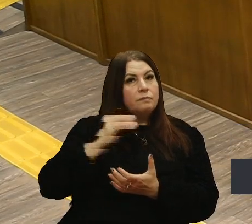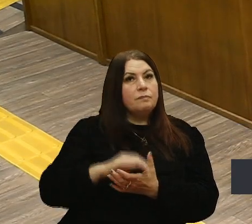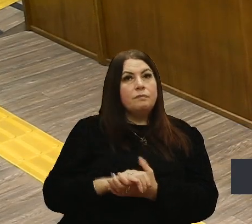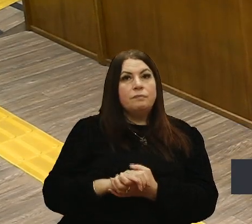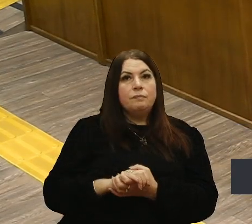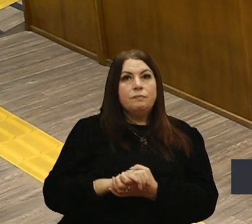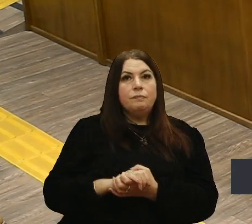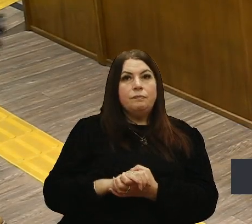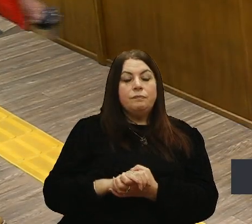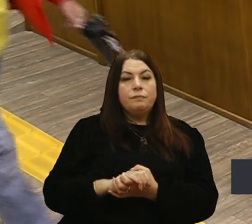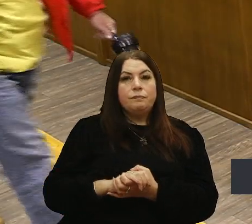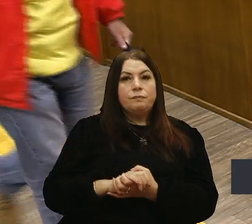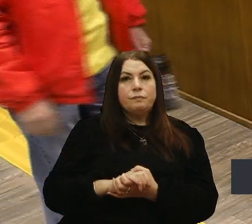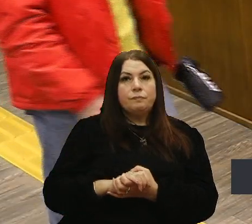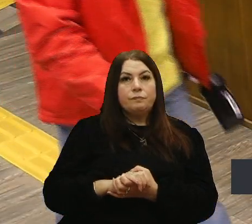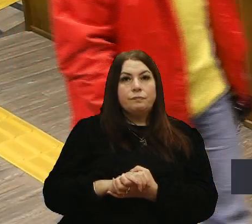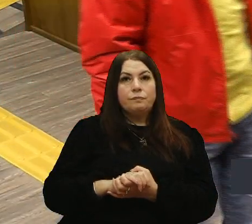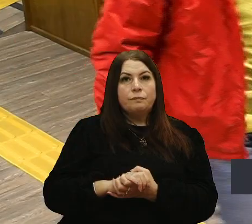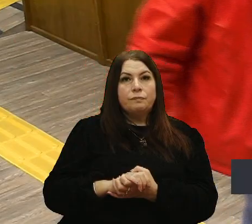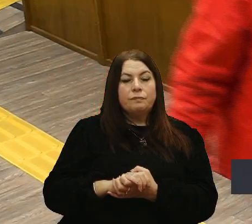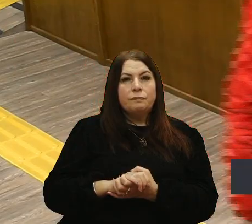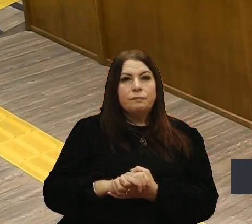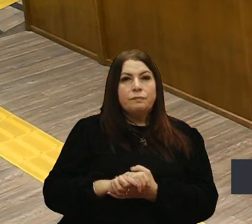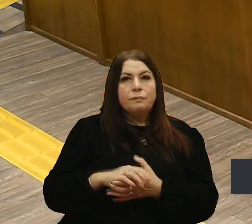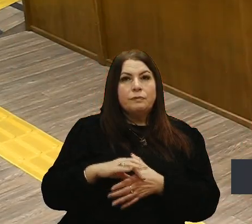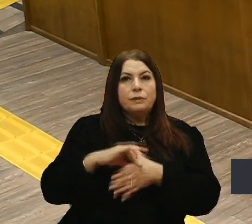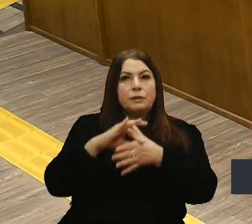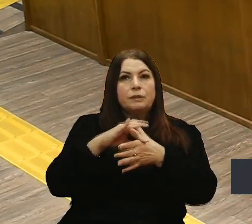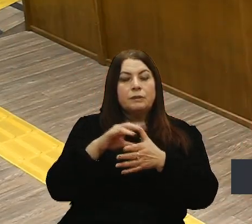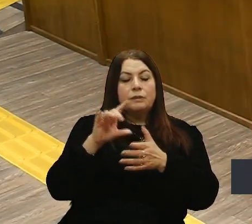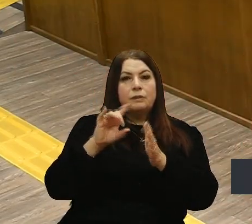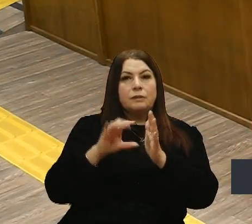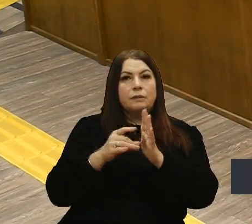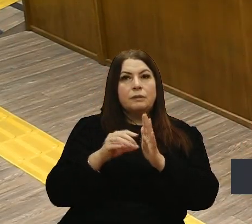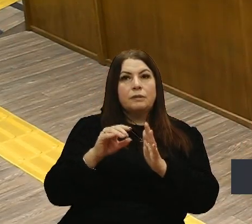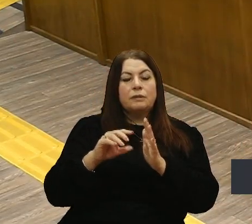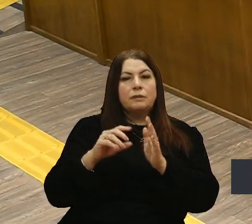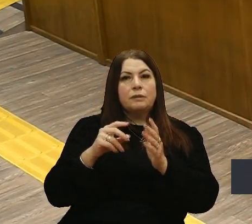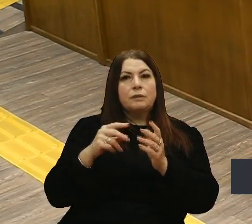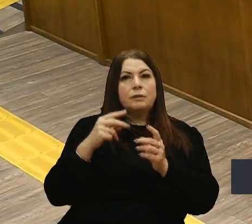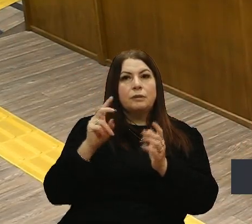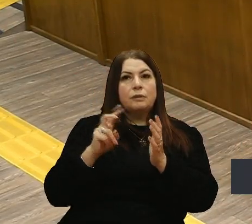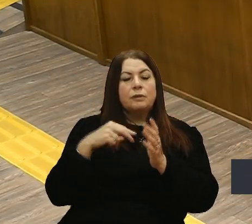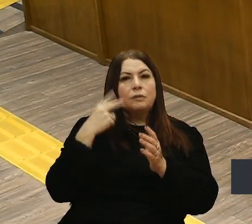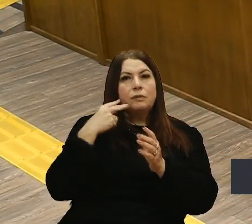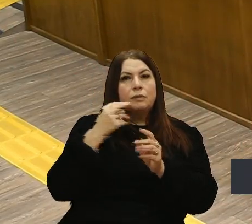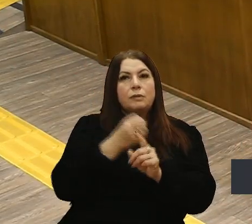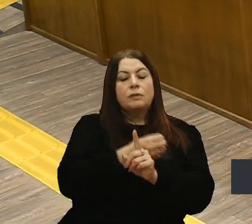Machado. A próxima declaração de líder é da bancada do Republicanos, momento que transmito a presidência.